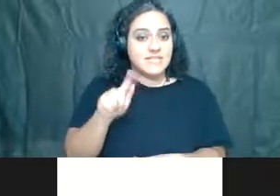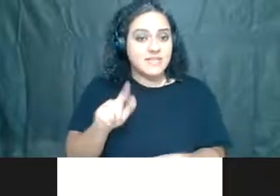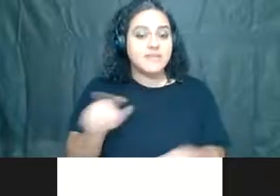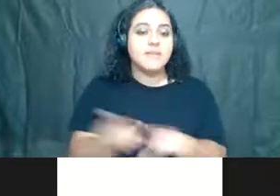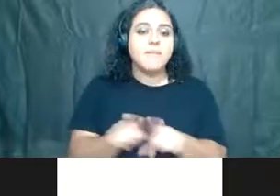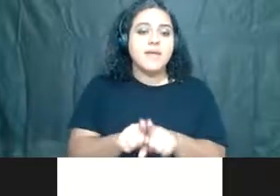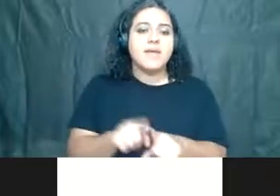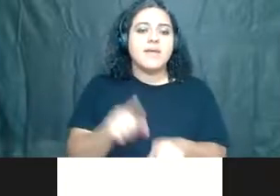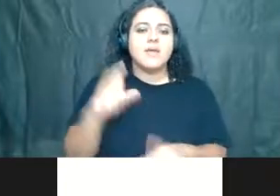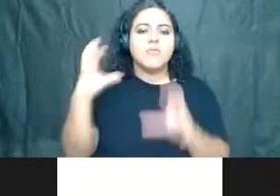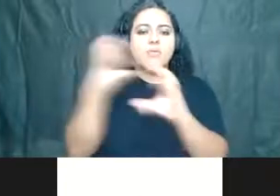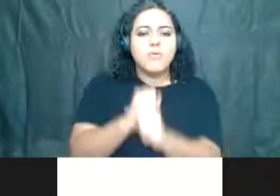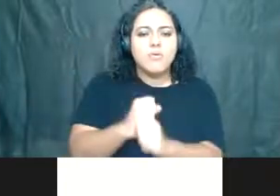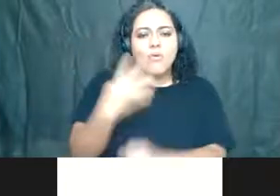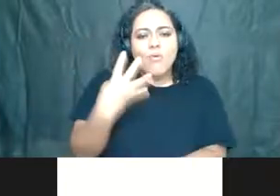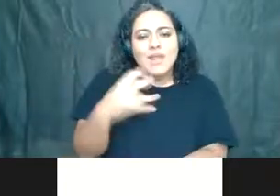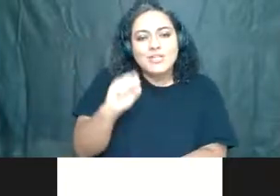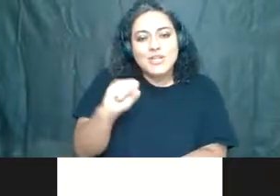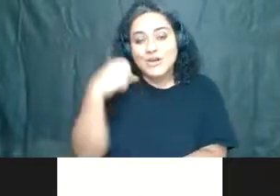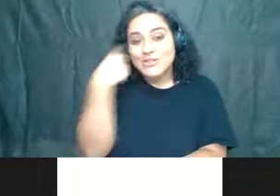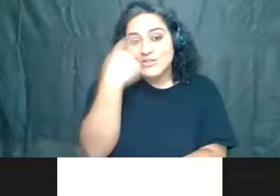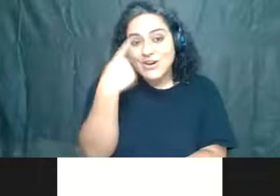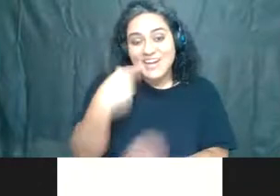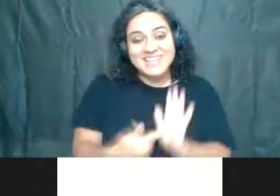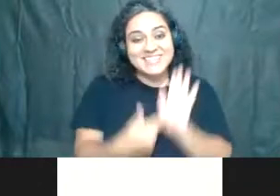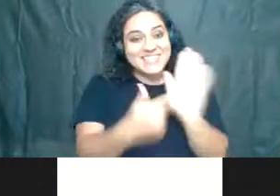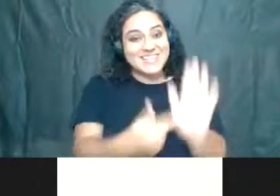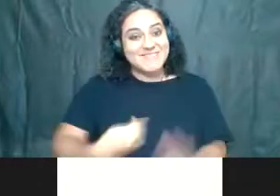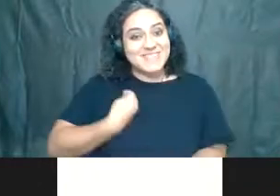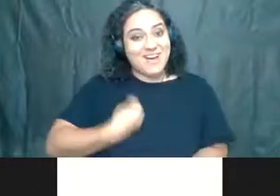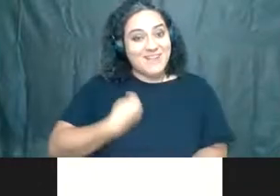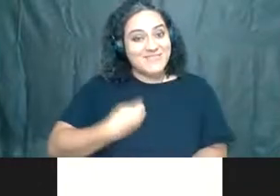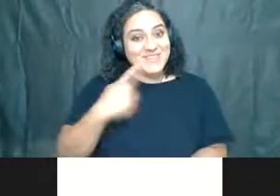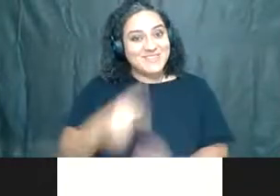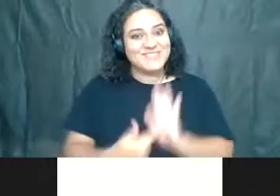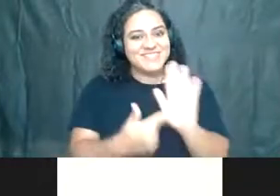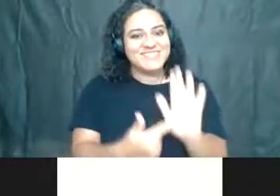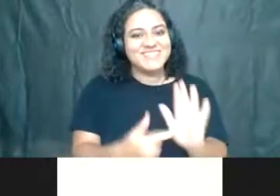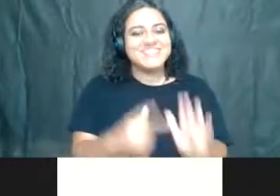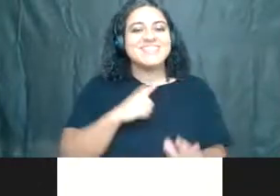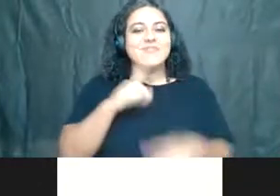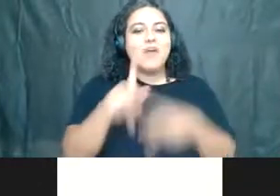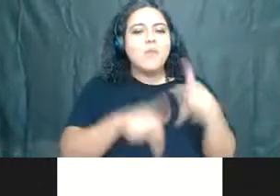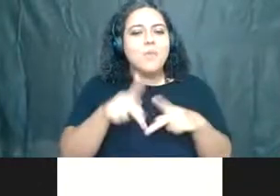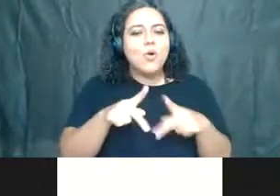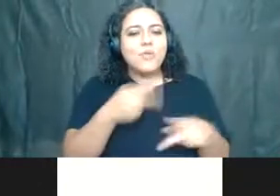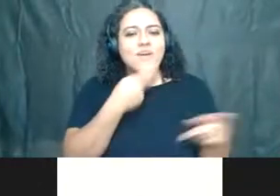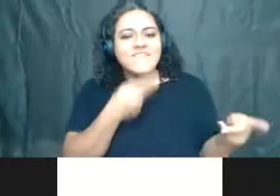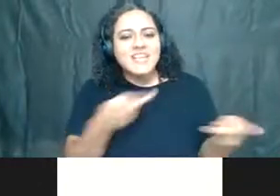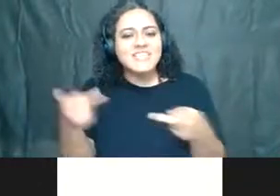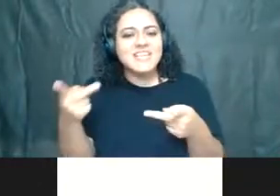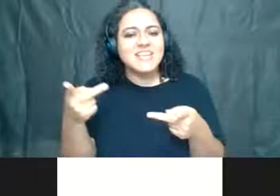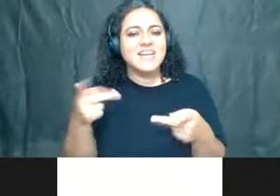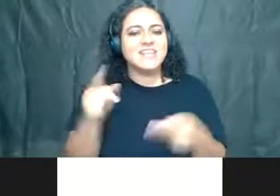48 horas de transmissão ao vivo. Nós tivemos um público de visitantes, que